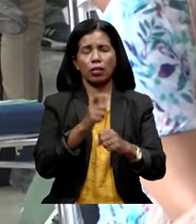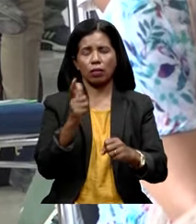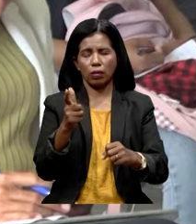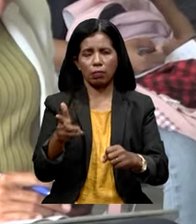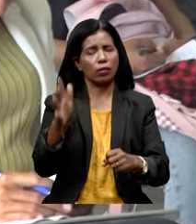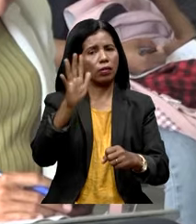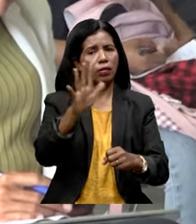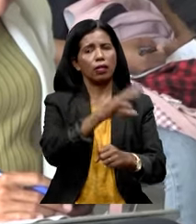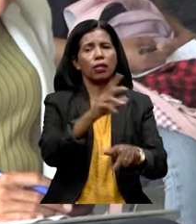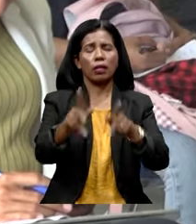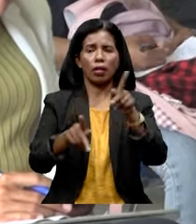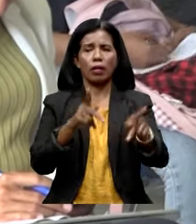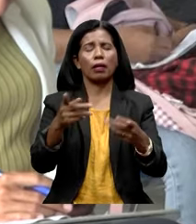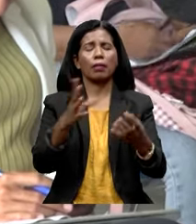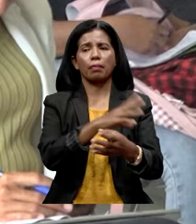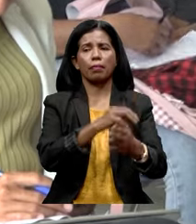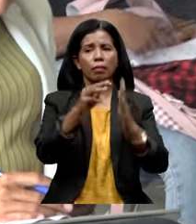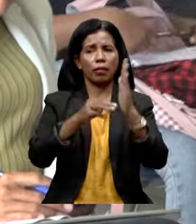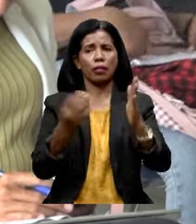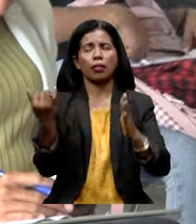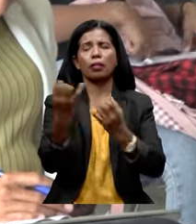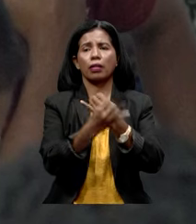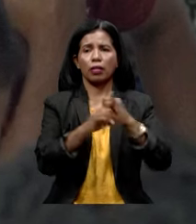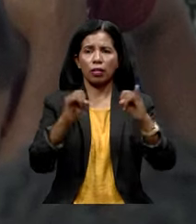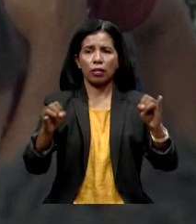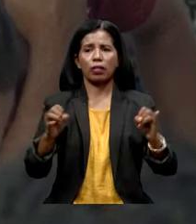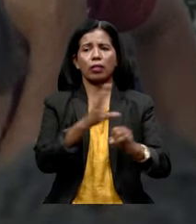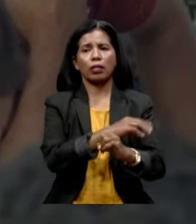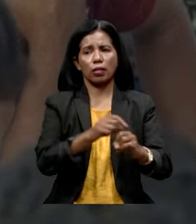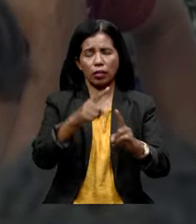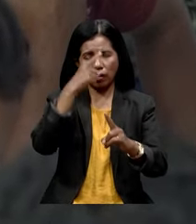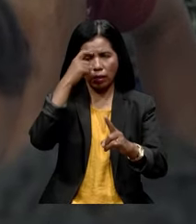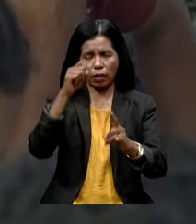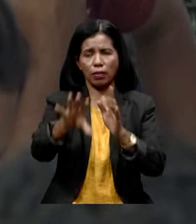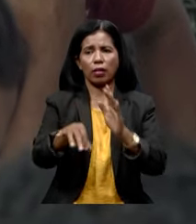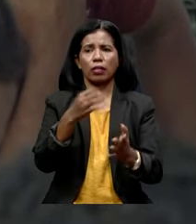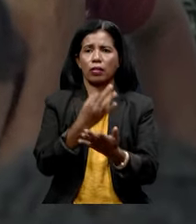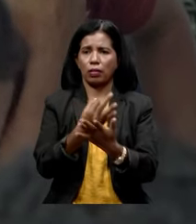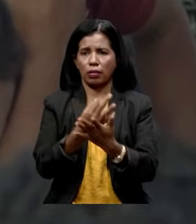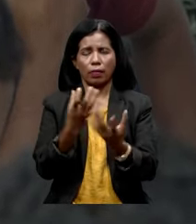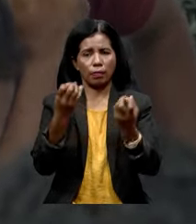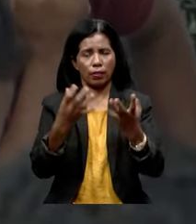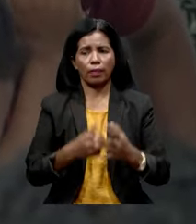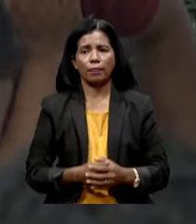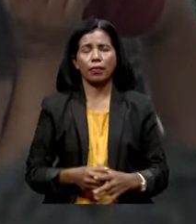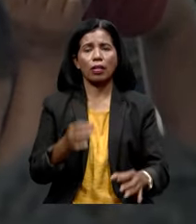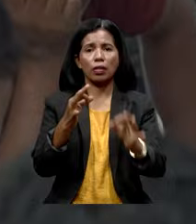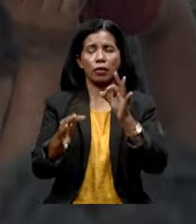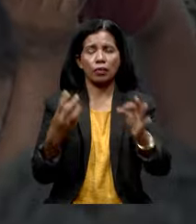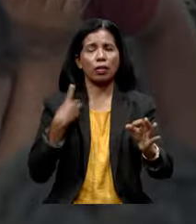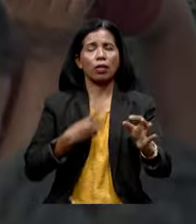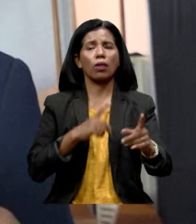Reisen Lima, é uma classe média no Ucunain Siredeit Magosa, Tambahetan ou Sambara. Se te colher